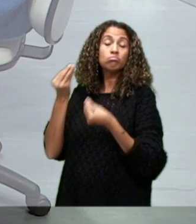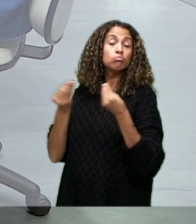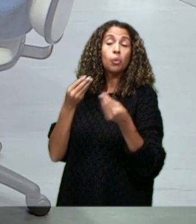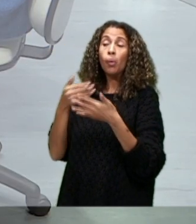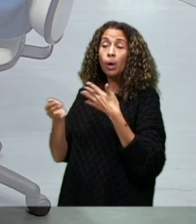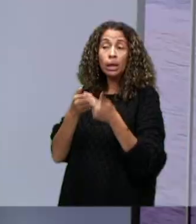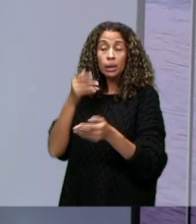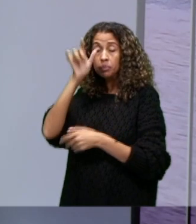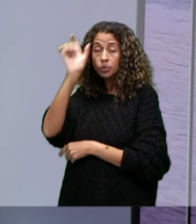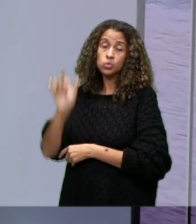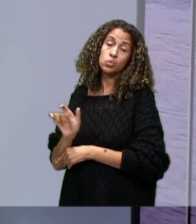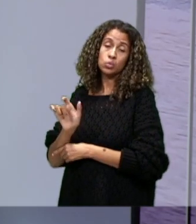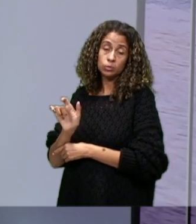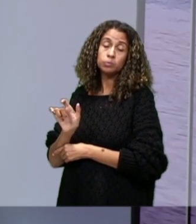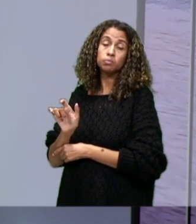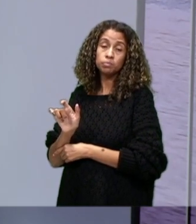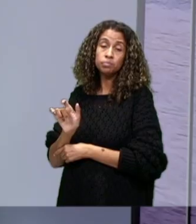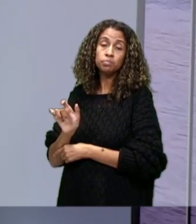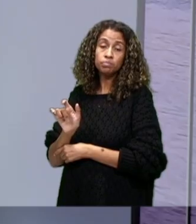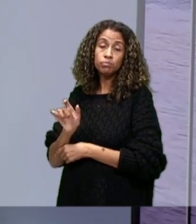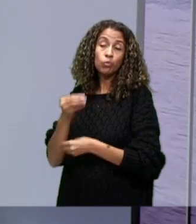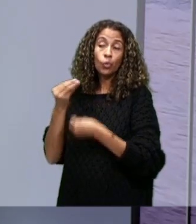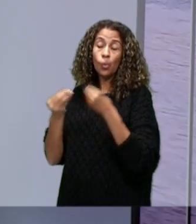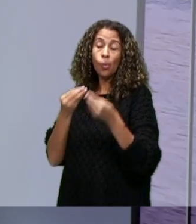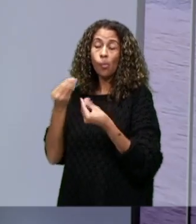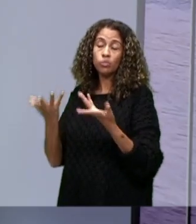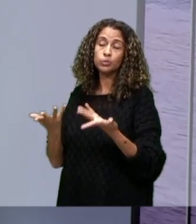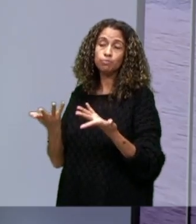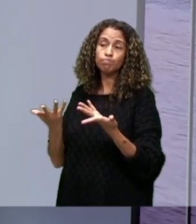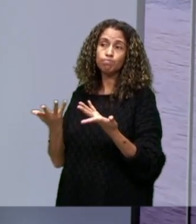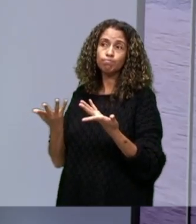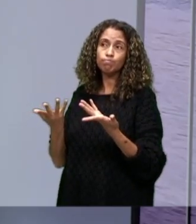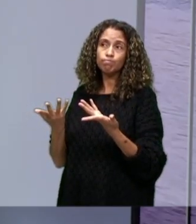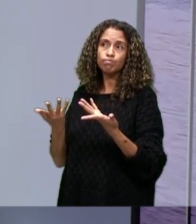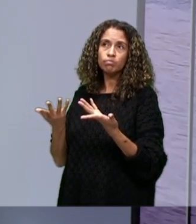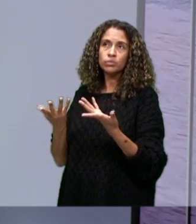lá qual profissão for, como que a gente